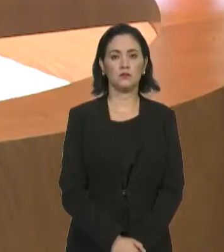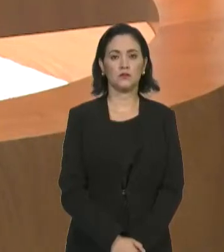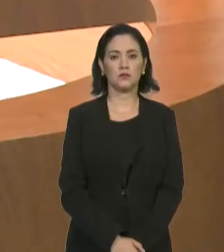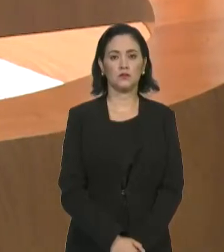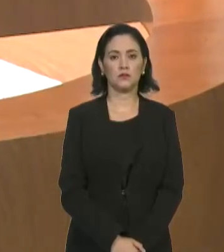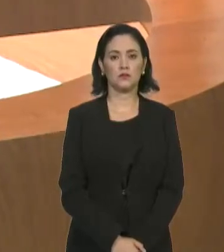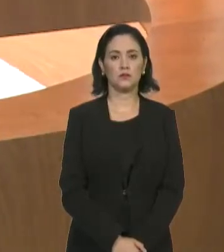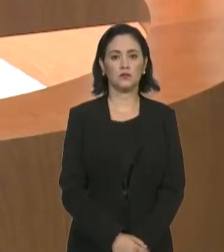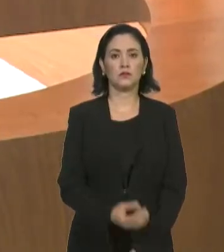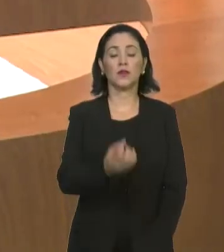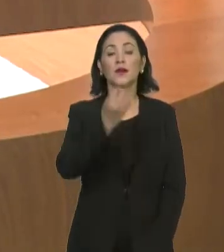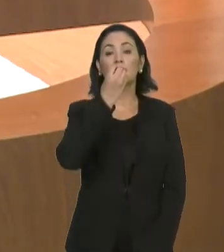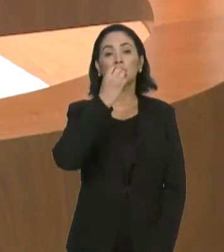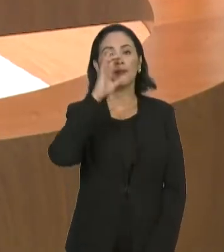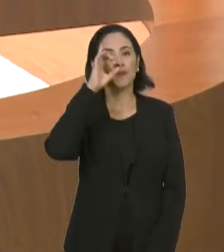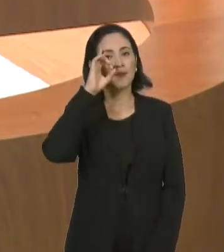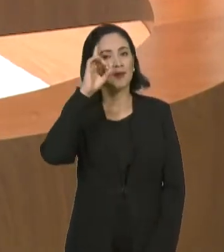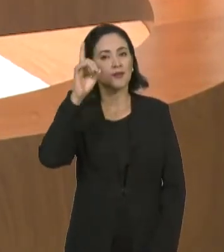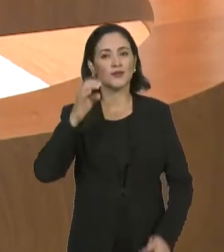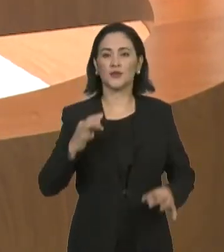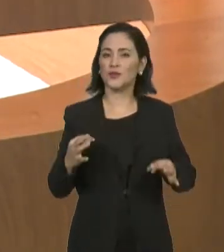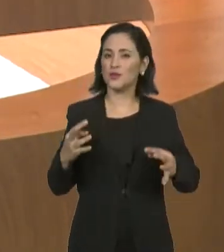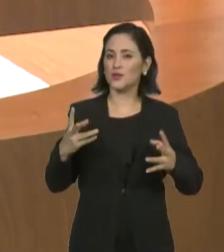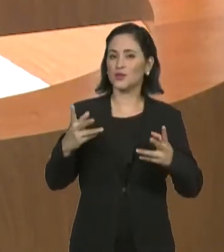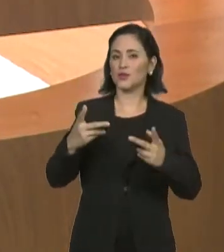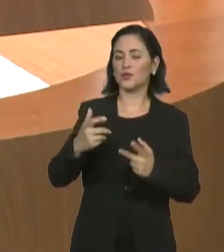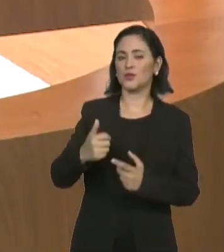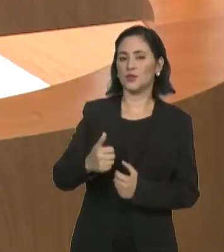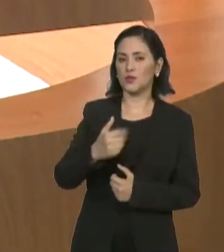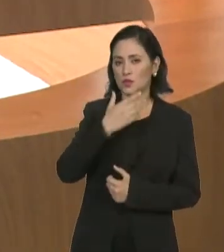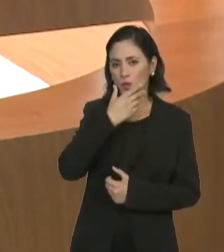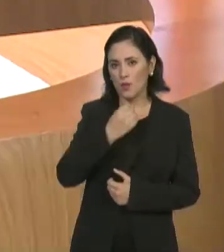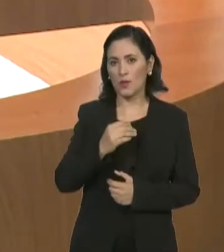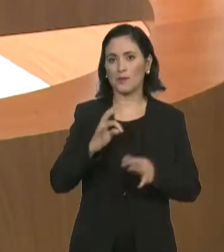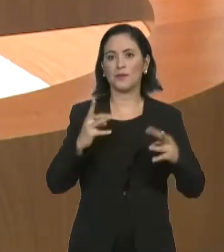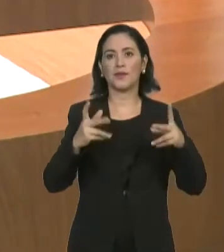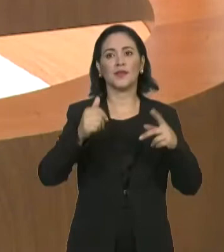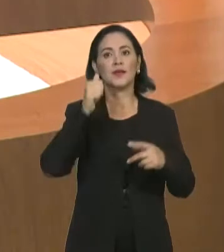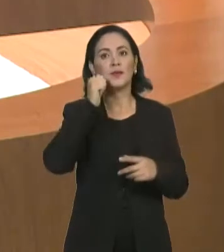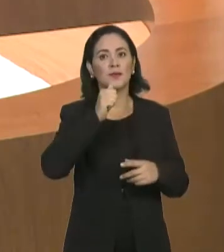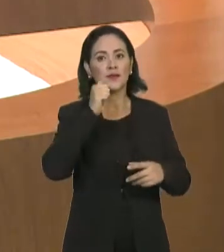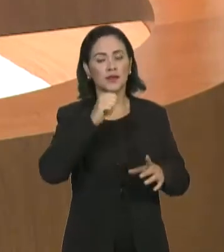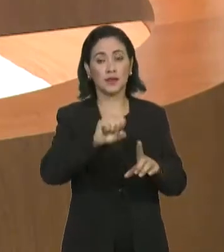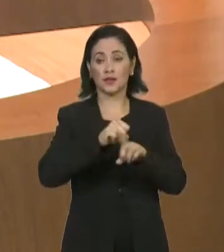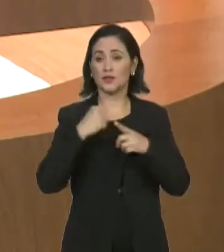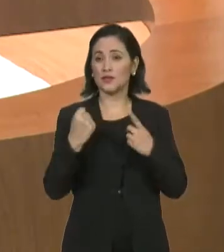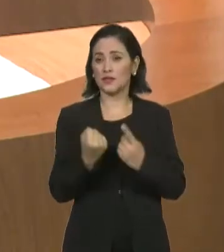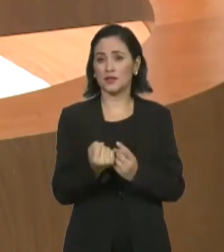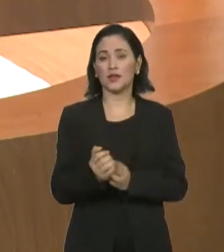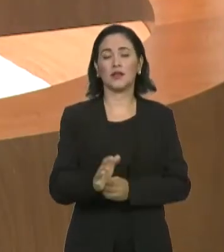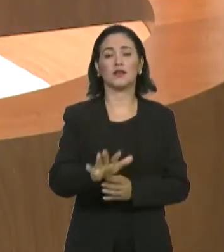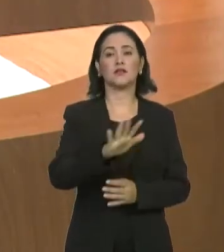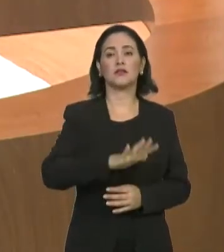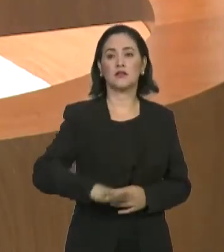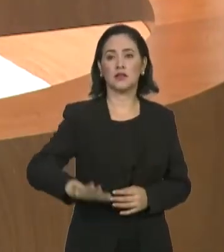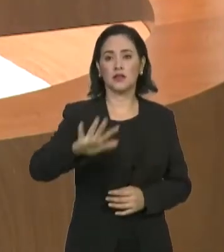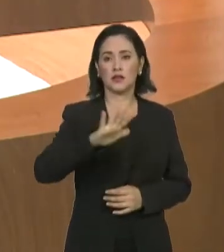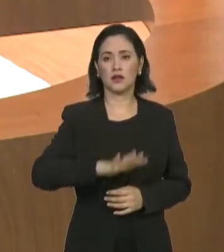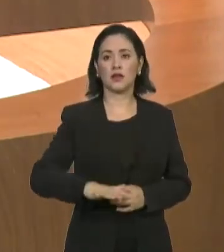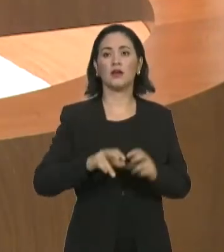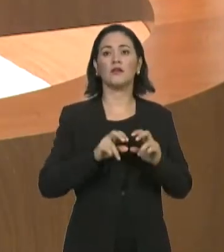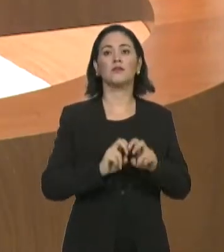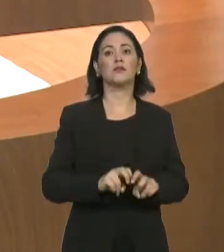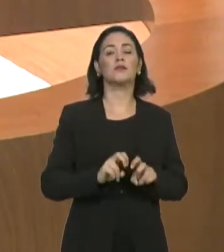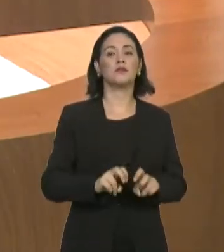Oi bom dia a todos a todas as sociedades geral a mesa que constituída